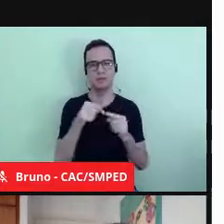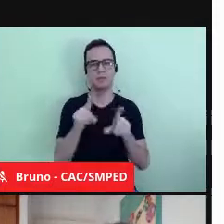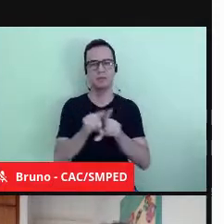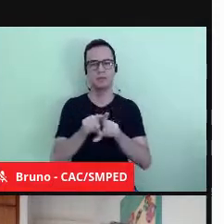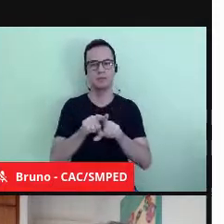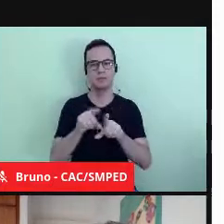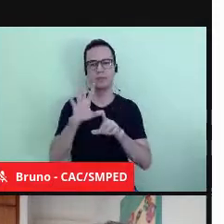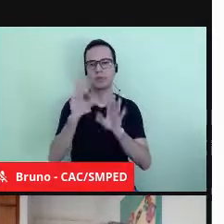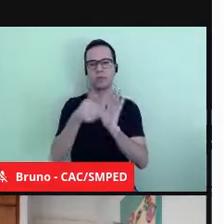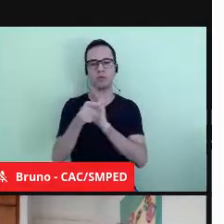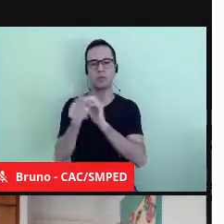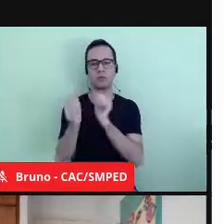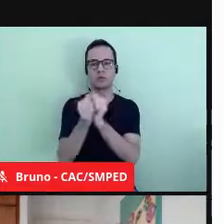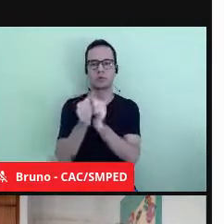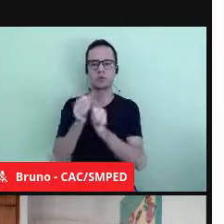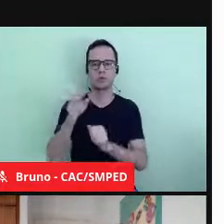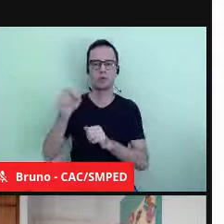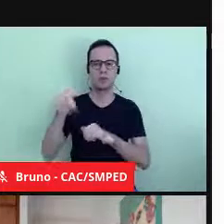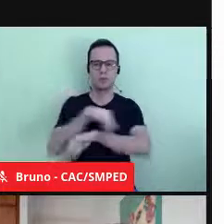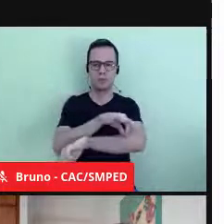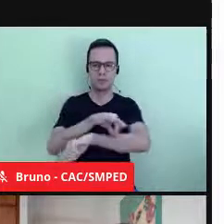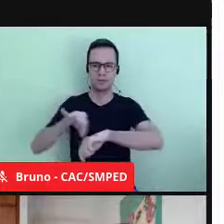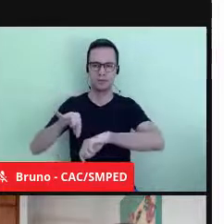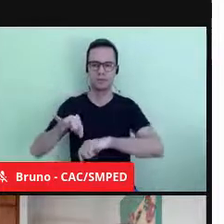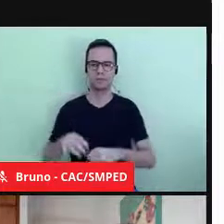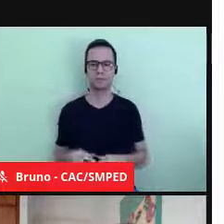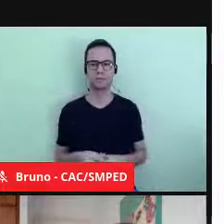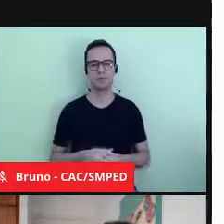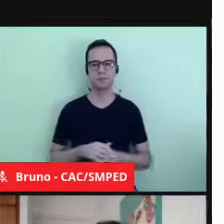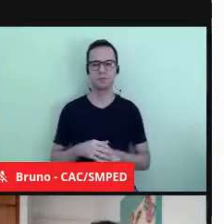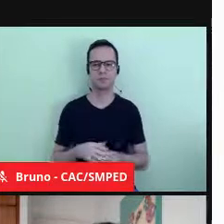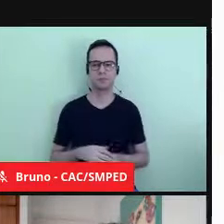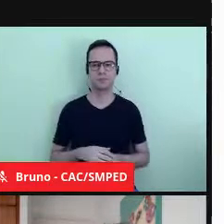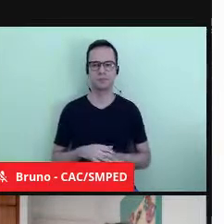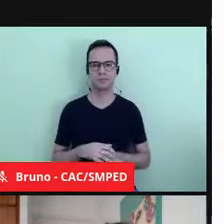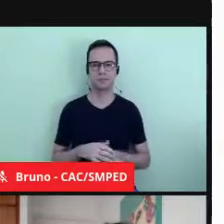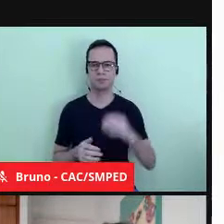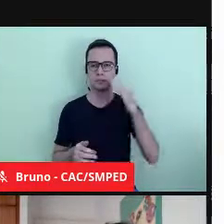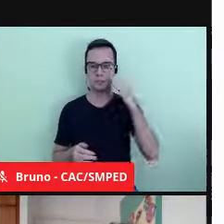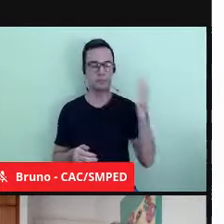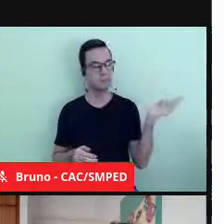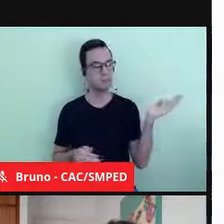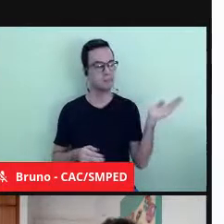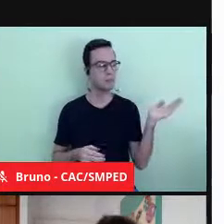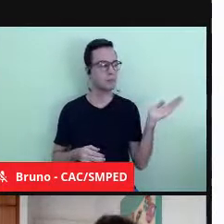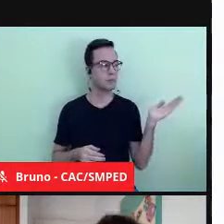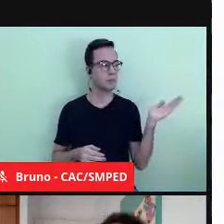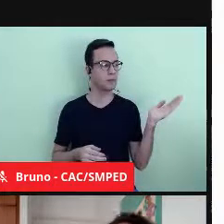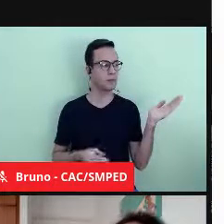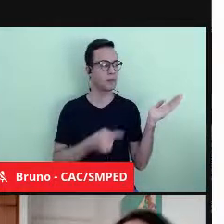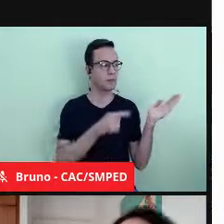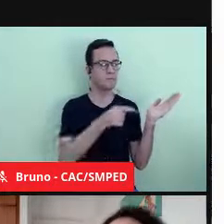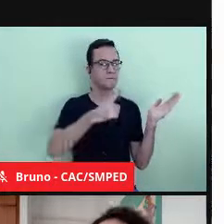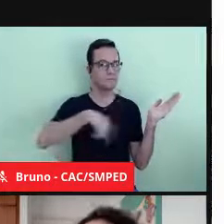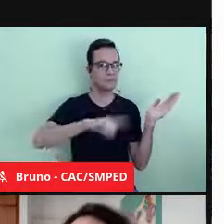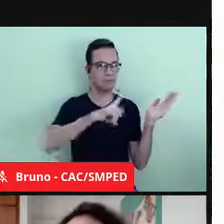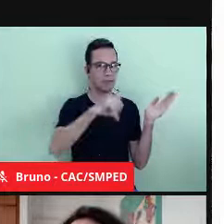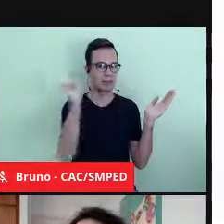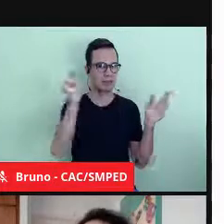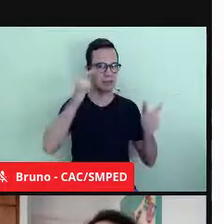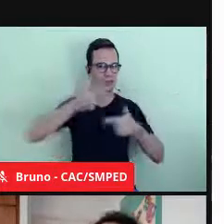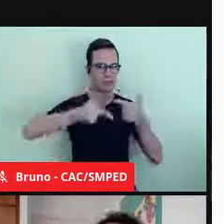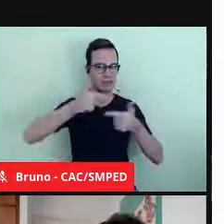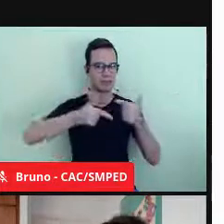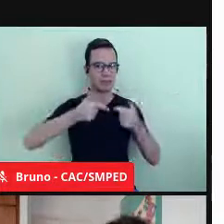Urbanismo, em parceria com o BE Arquitetos. A área que a gente trabalhou, que era uma